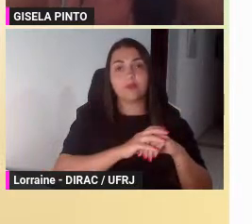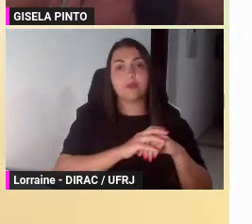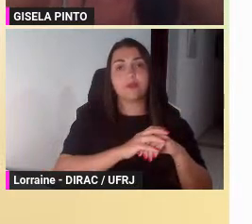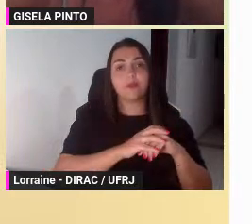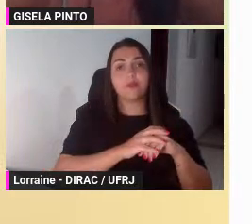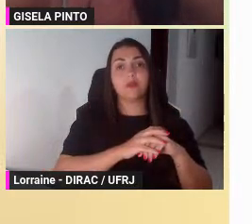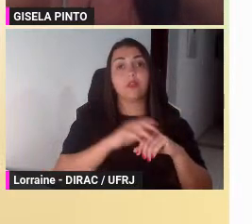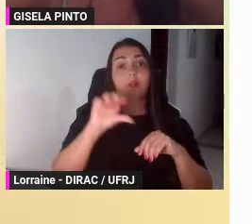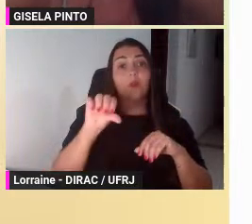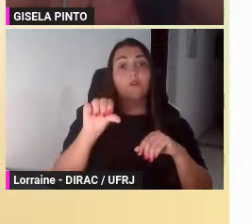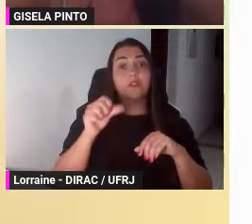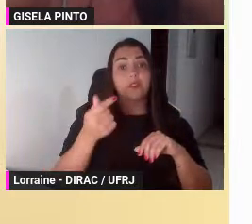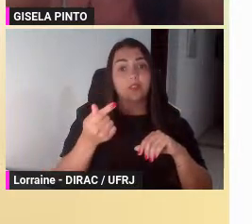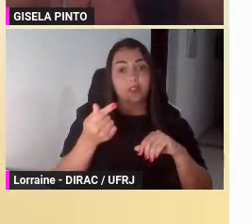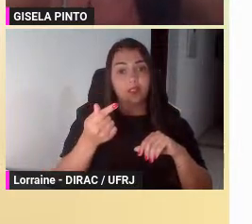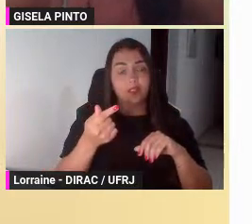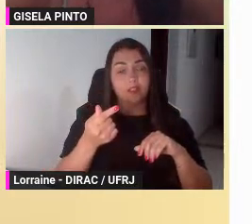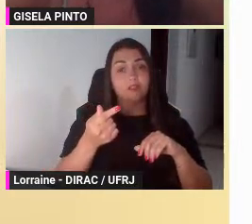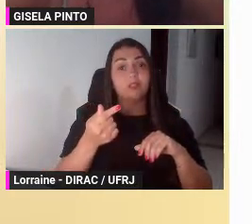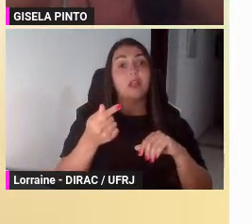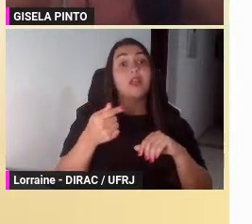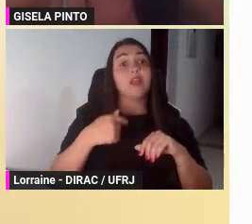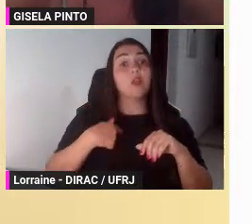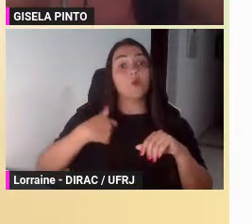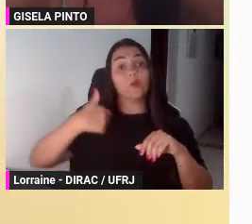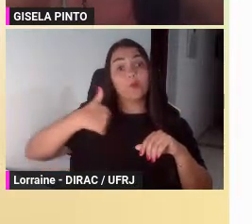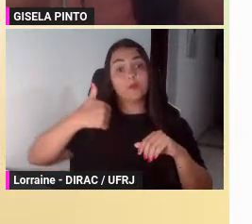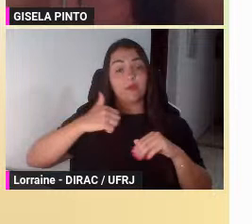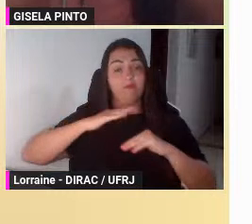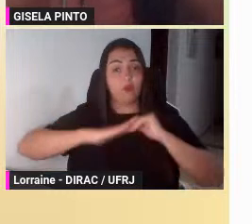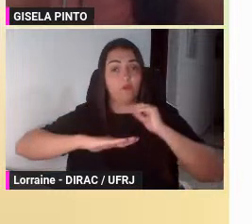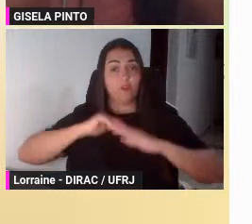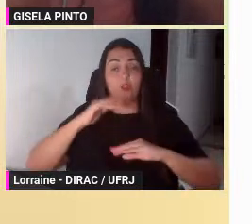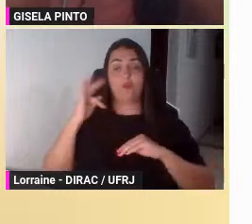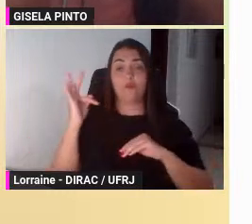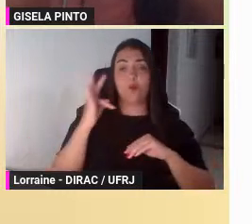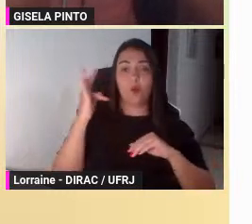Depois, em 97, eu tive a minha primeira atuação profissional